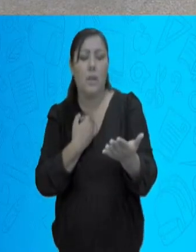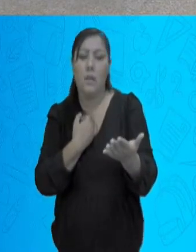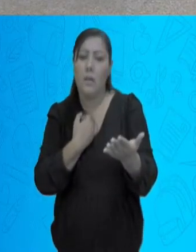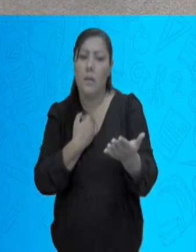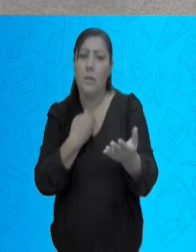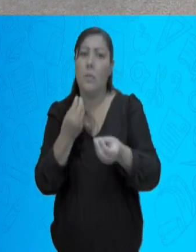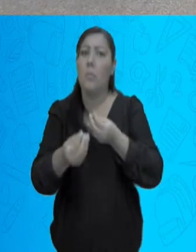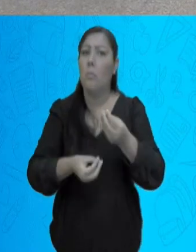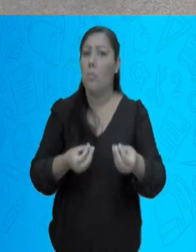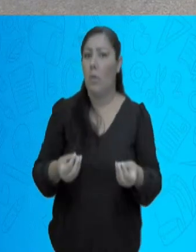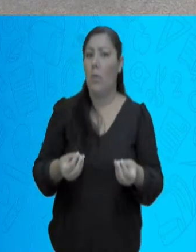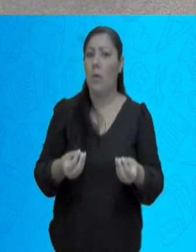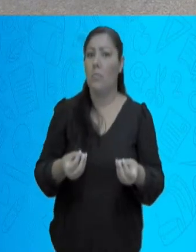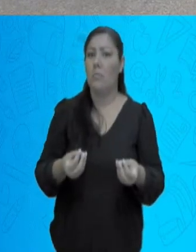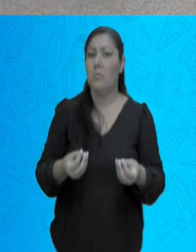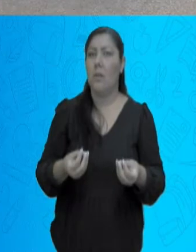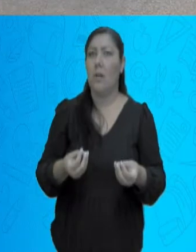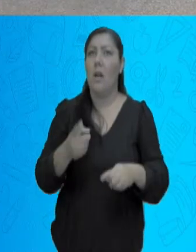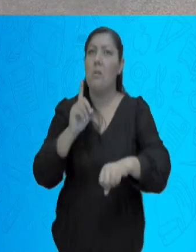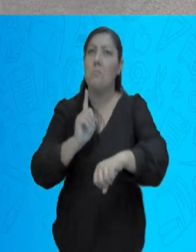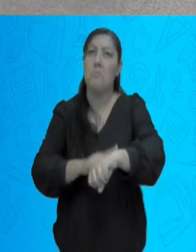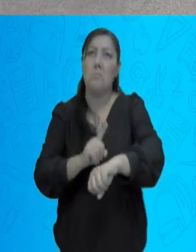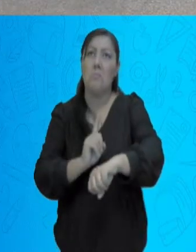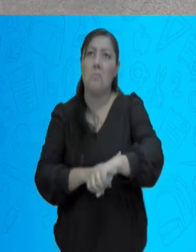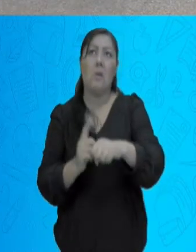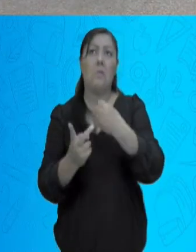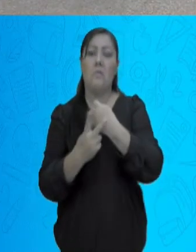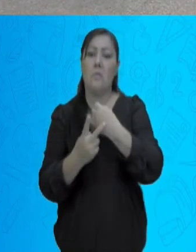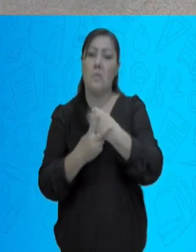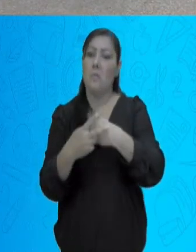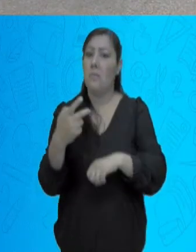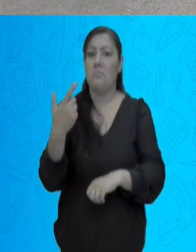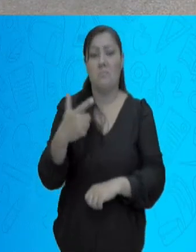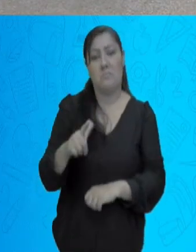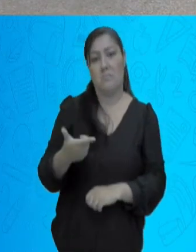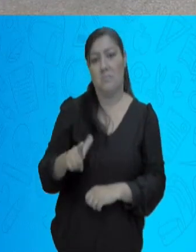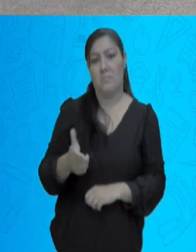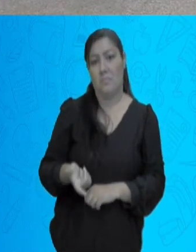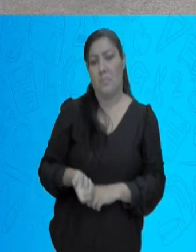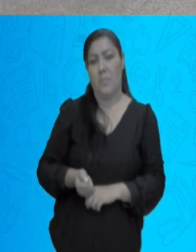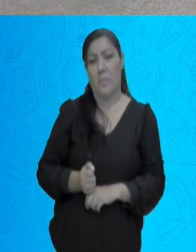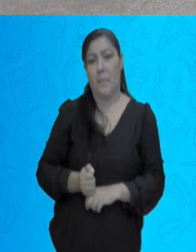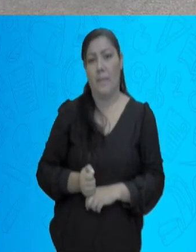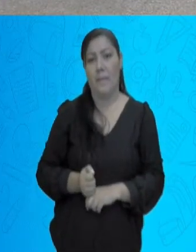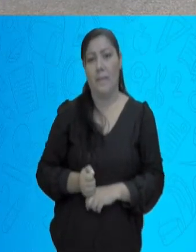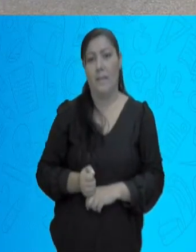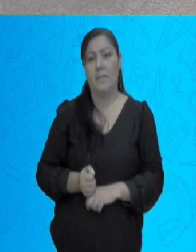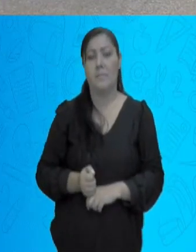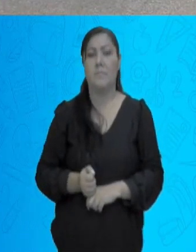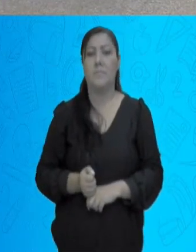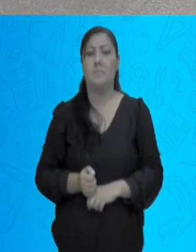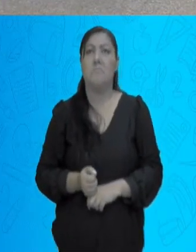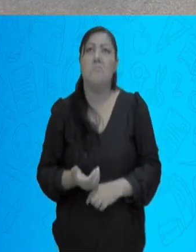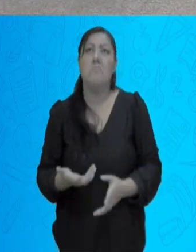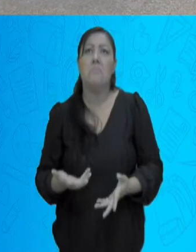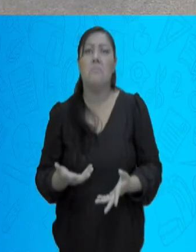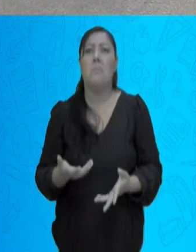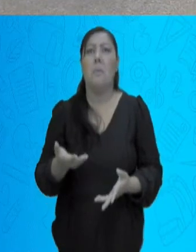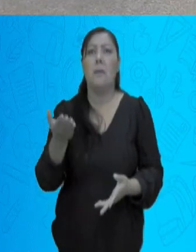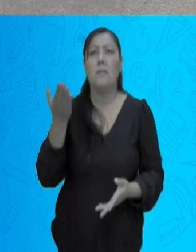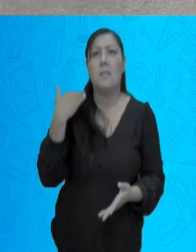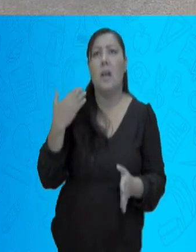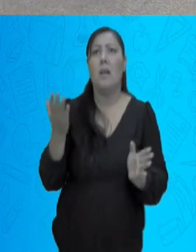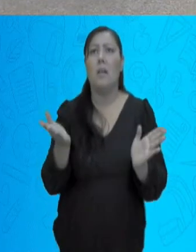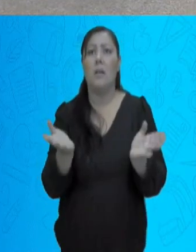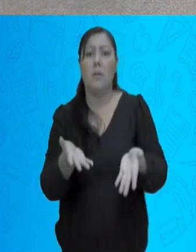situa em nenhum tempo. Quando eu digo para você querer, você não sabe me dizer se é presente, se é passado, né,